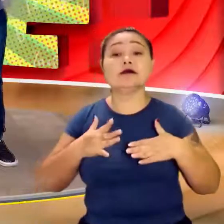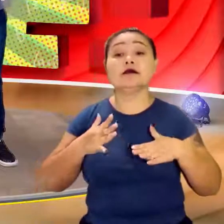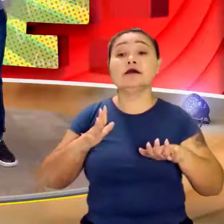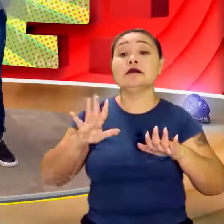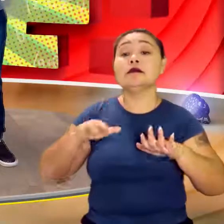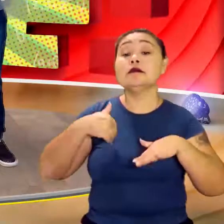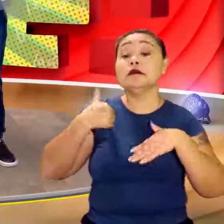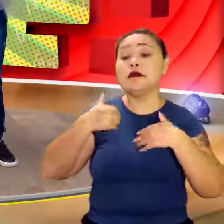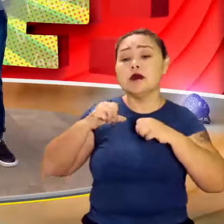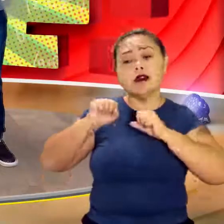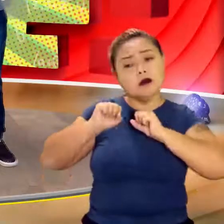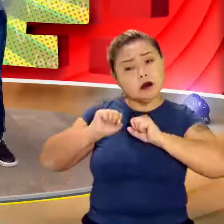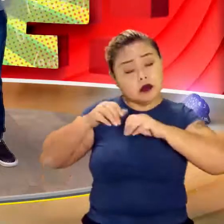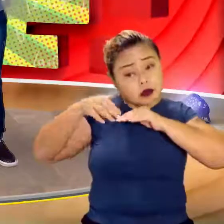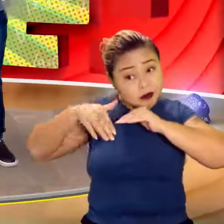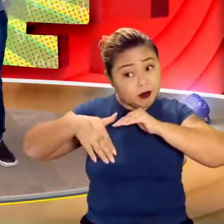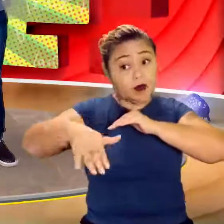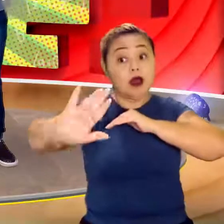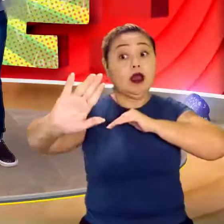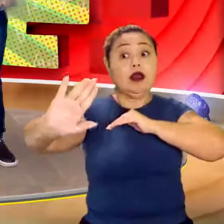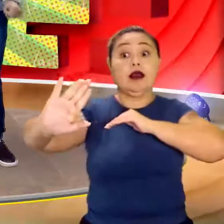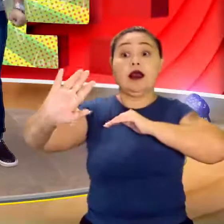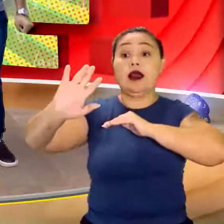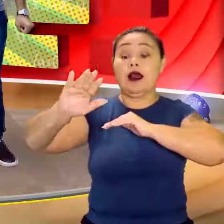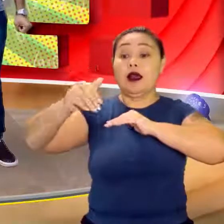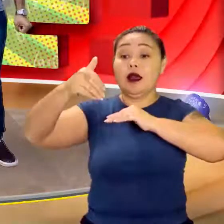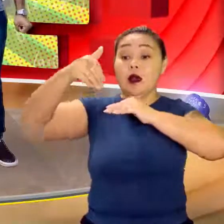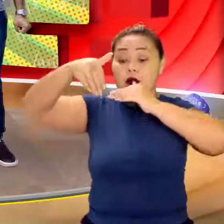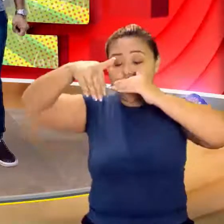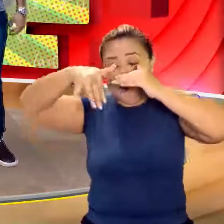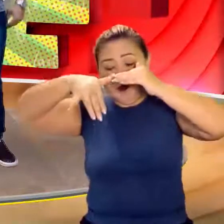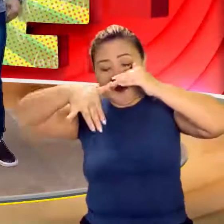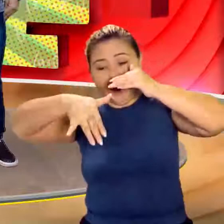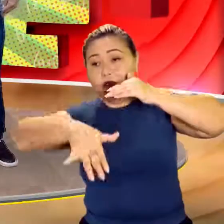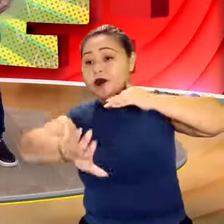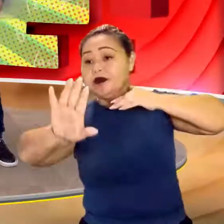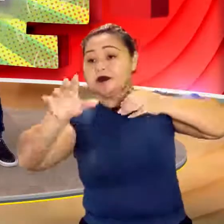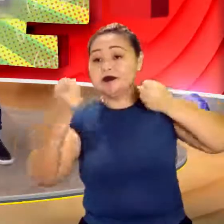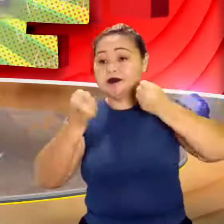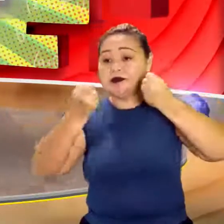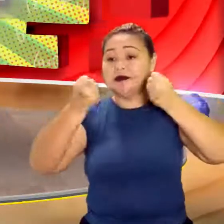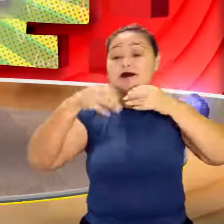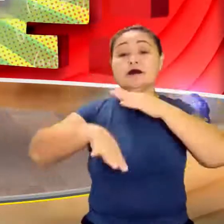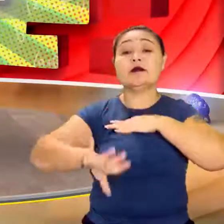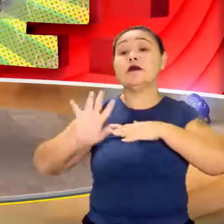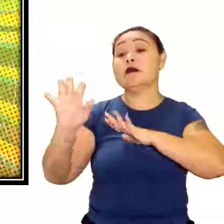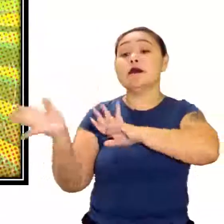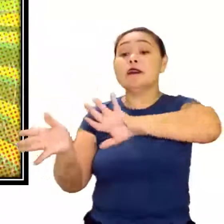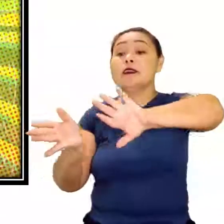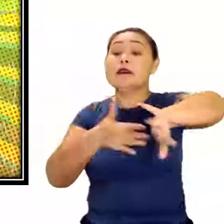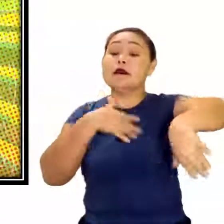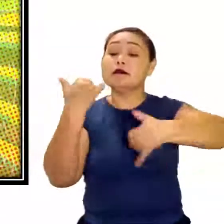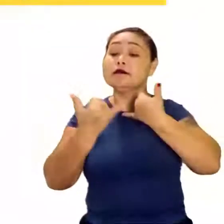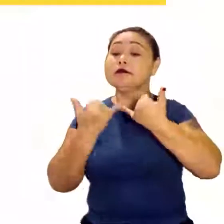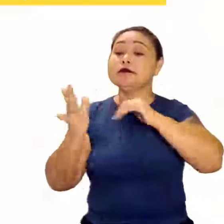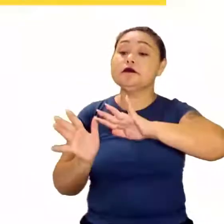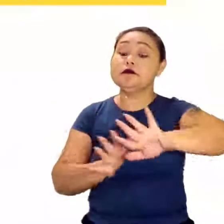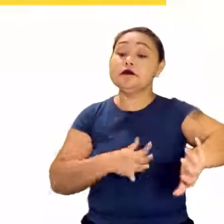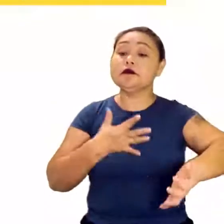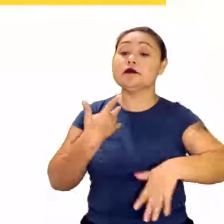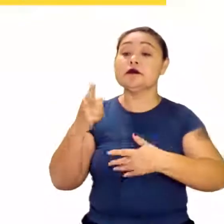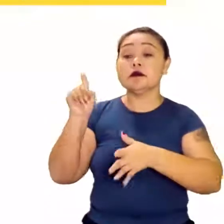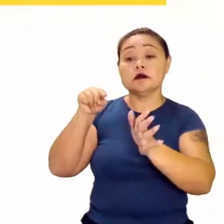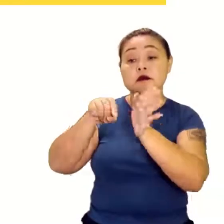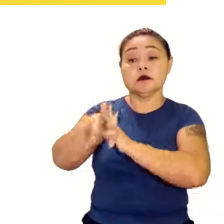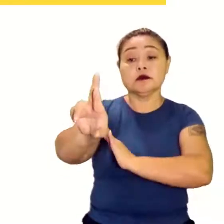subiu a ladeira empurrando o carro. Agora chegou lá em cima. Vamos lá então, é hora do quiz e vamos ver a pergunta de número 1 e